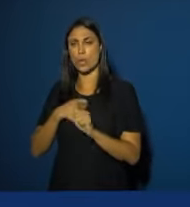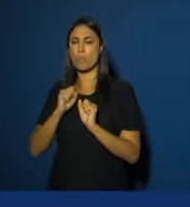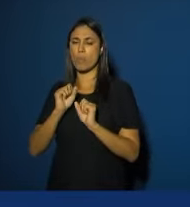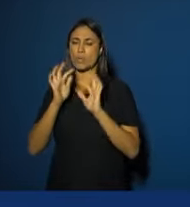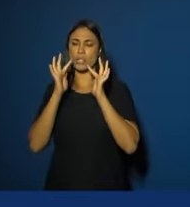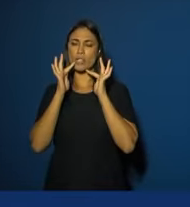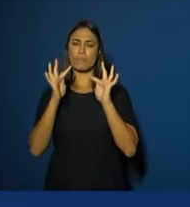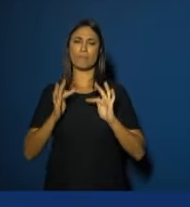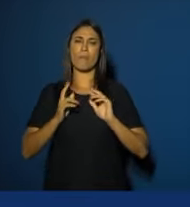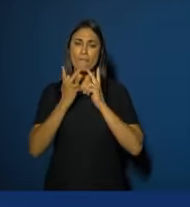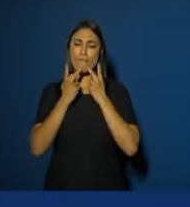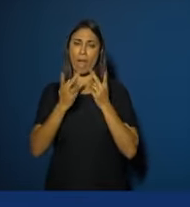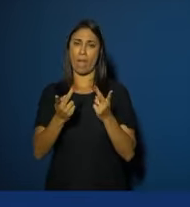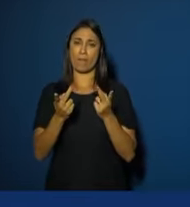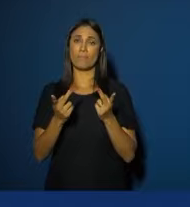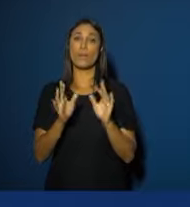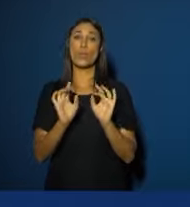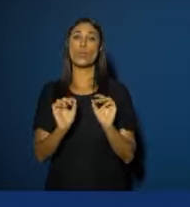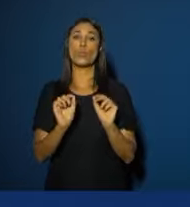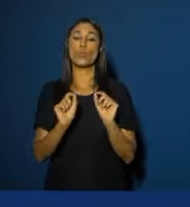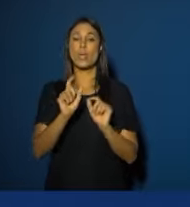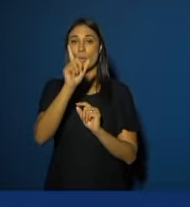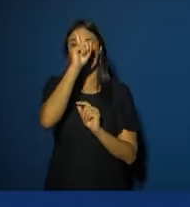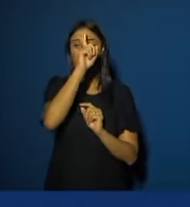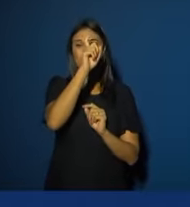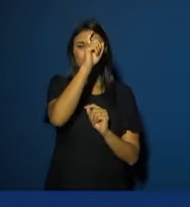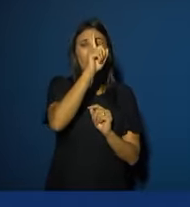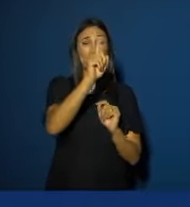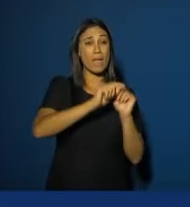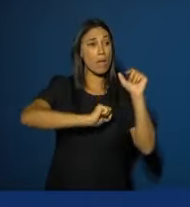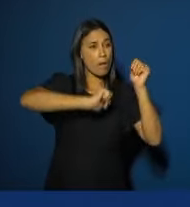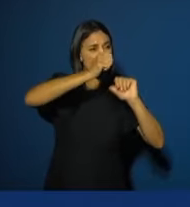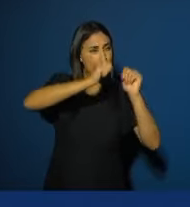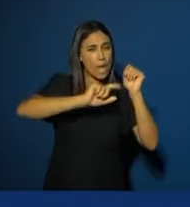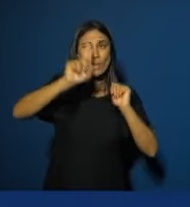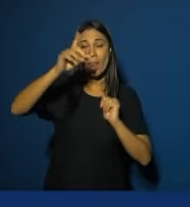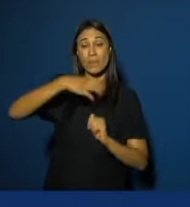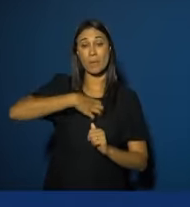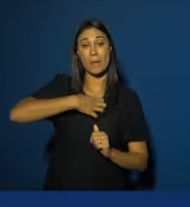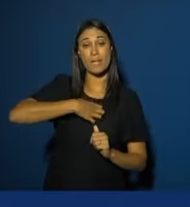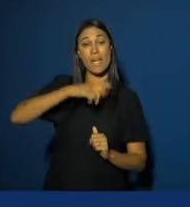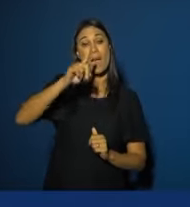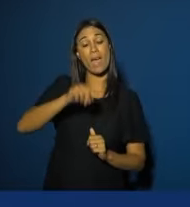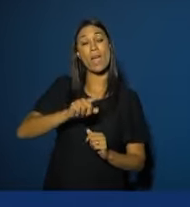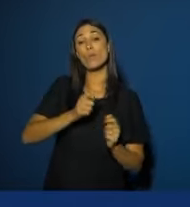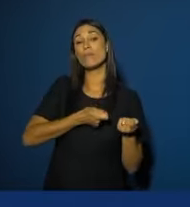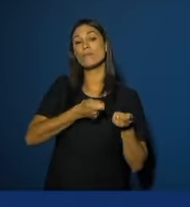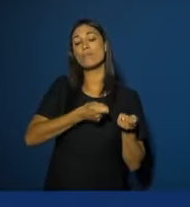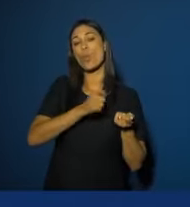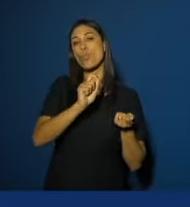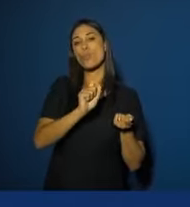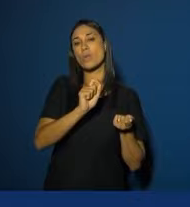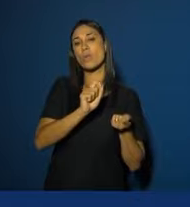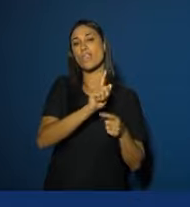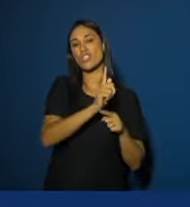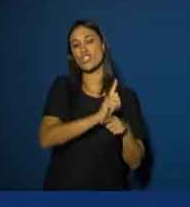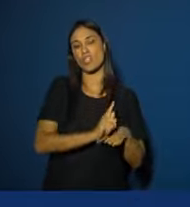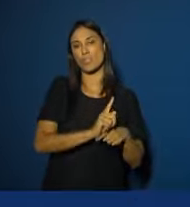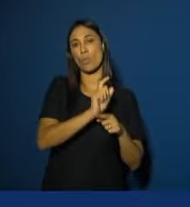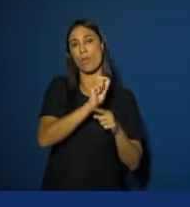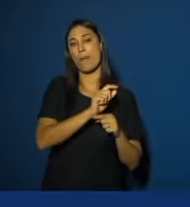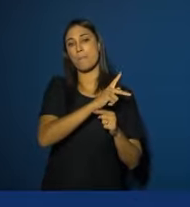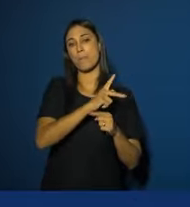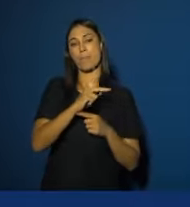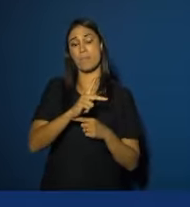dar o testemunho, o hospital mais bem avaliado na Bahia é o hospital gerido por PPP. Temos 2 hospitais e